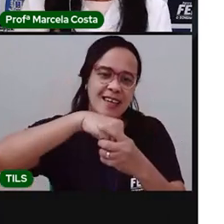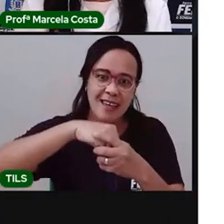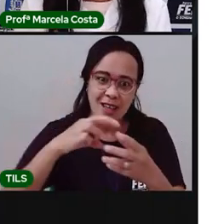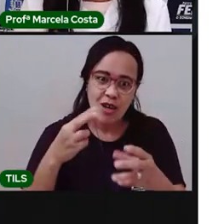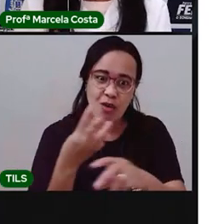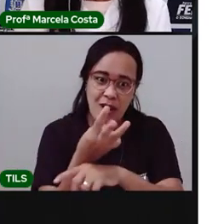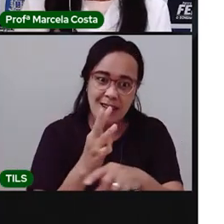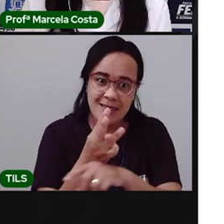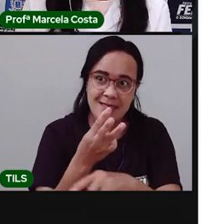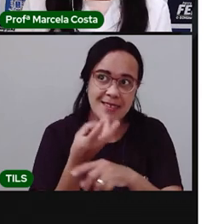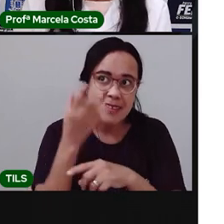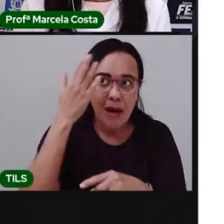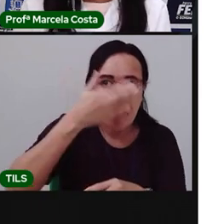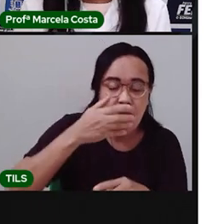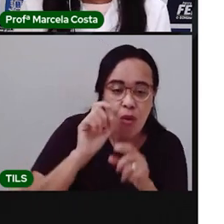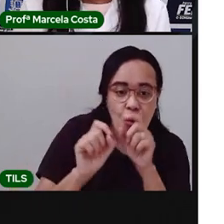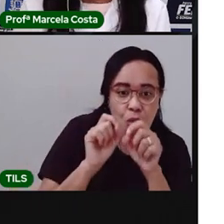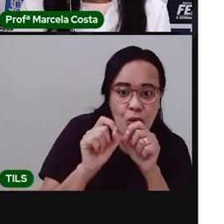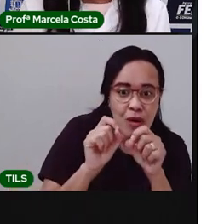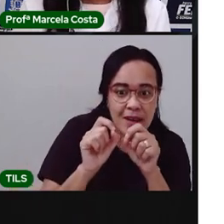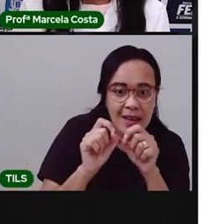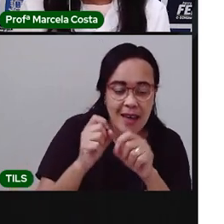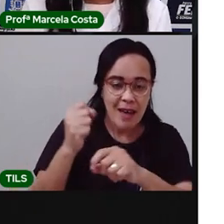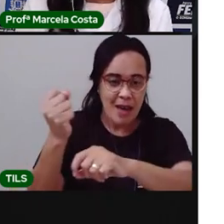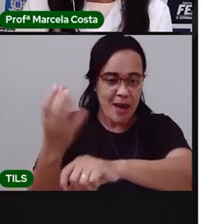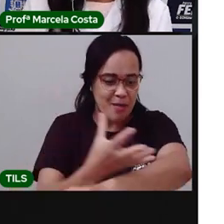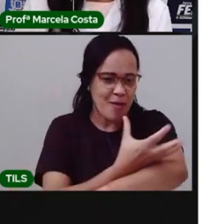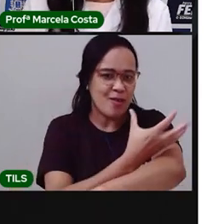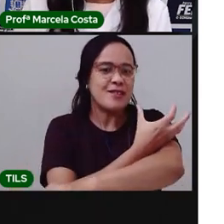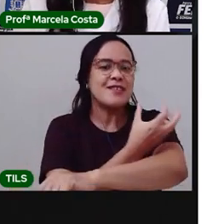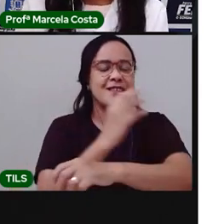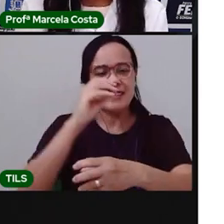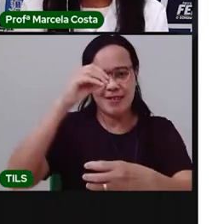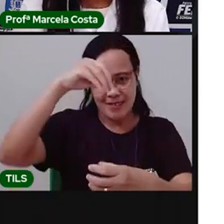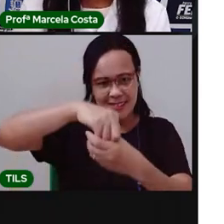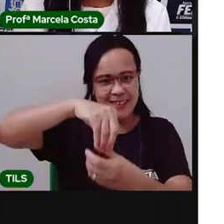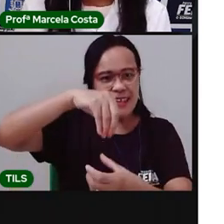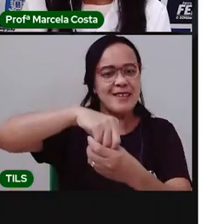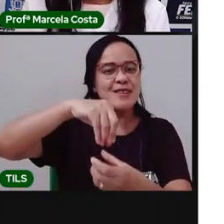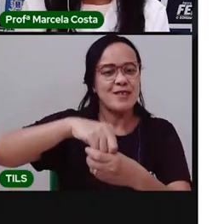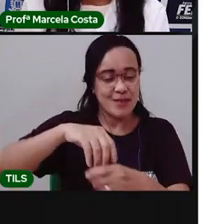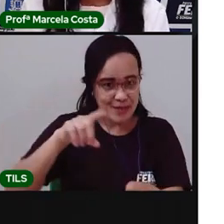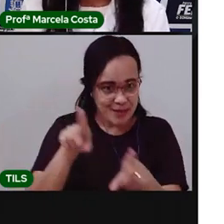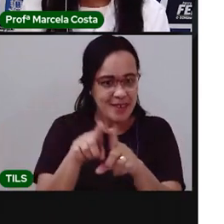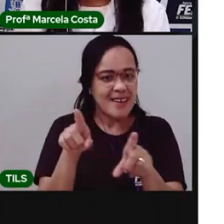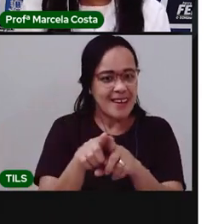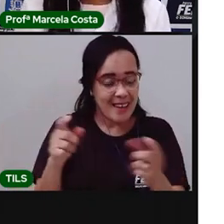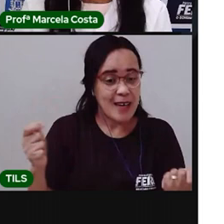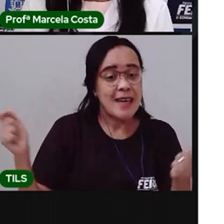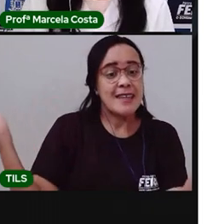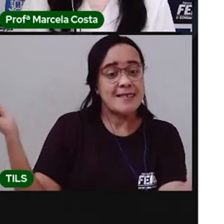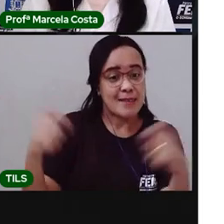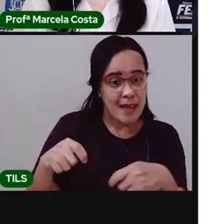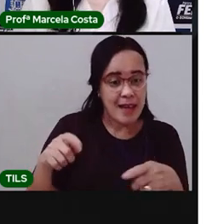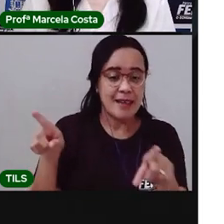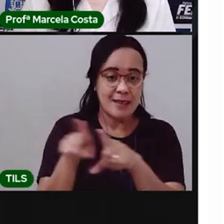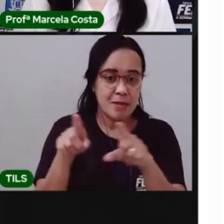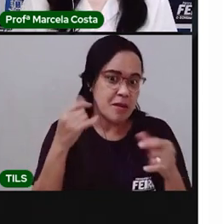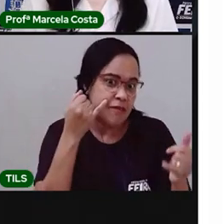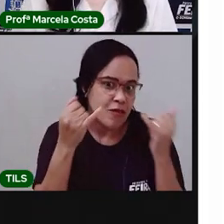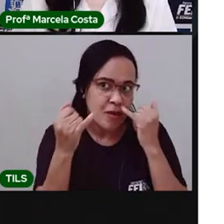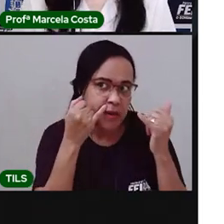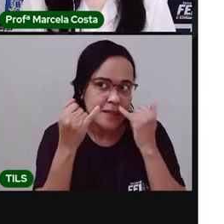as emoções e servem também para comunicar alguma coisa, para informar alguma